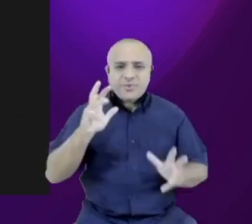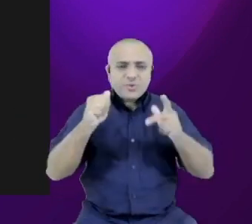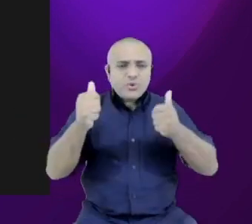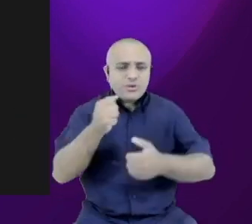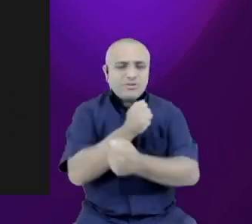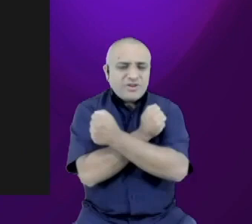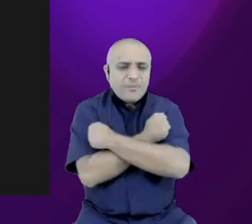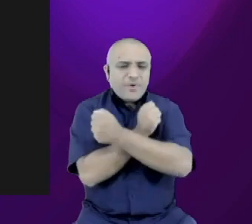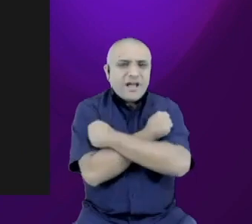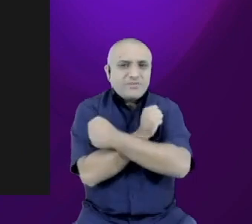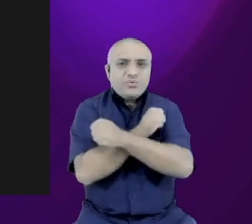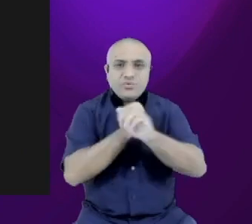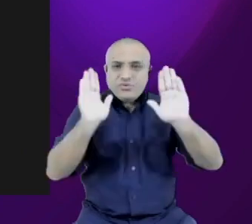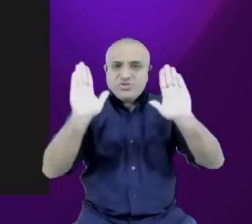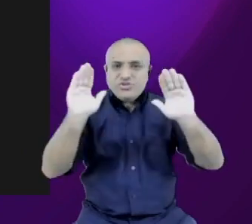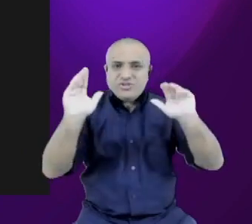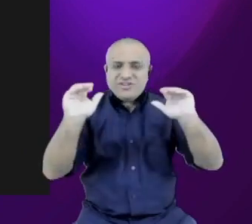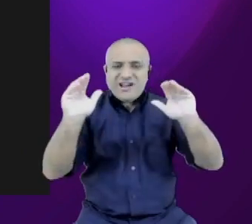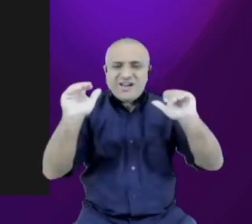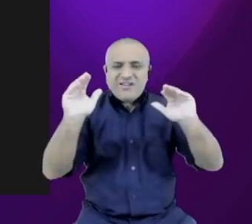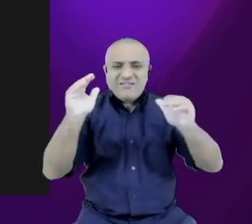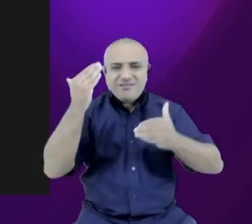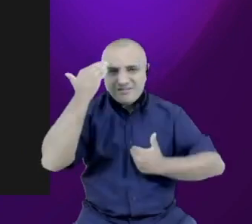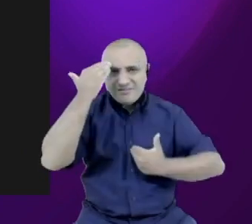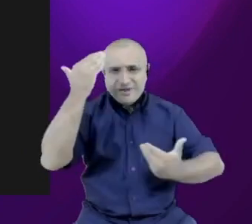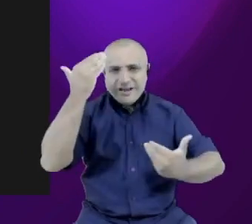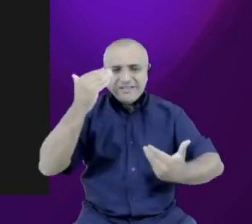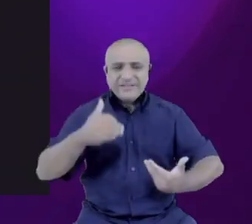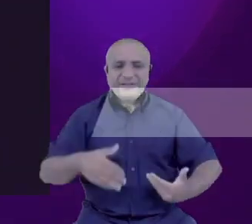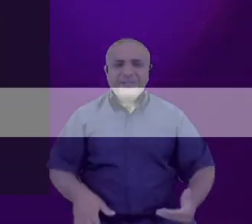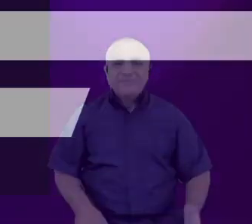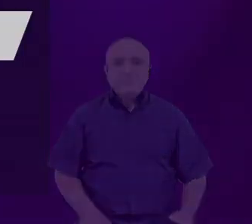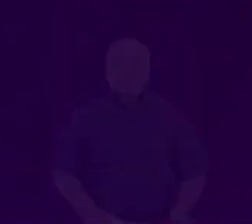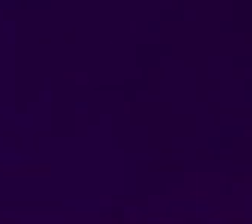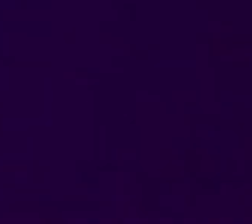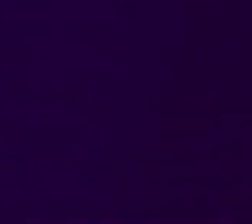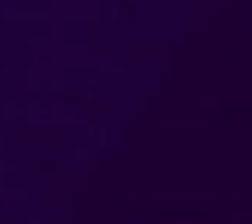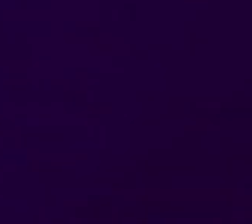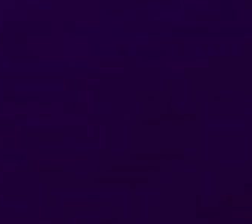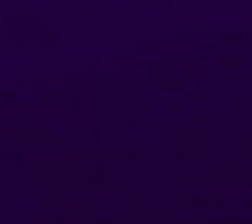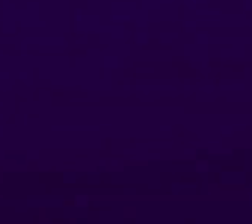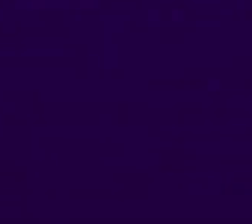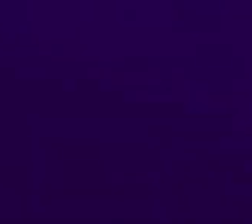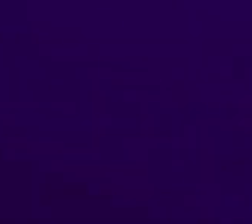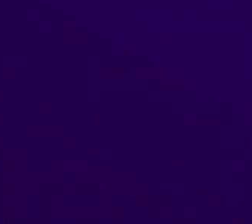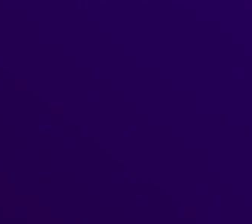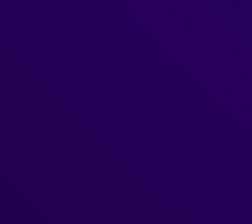Tchau, tchau. Tchau, tchau. Tchau, obrigada. Obrigado. Tchau, tchau.